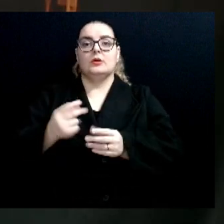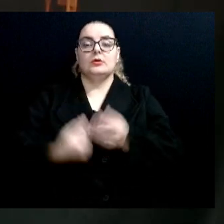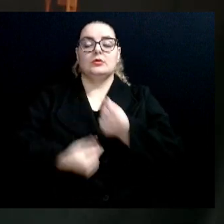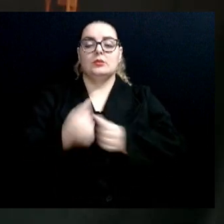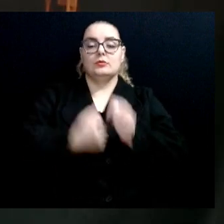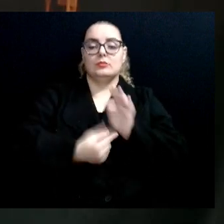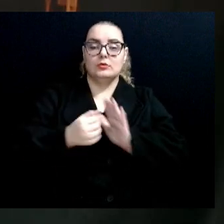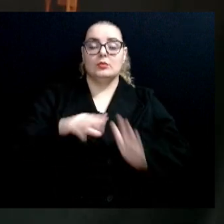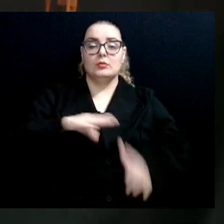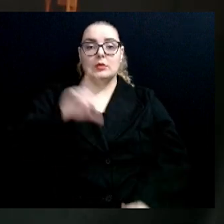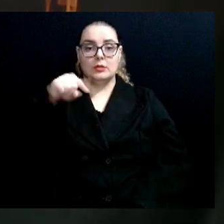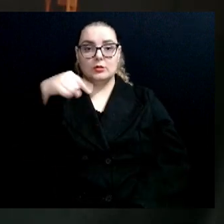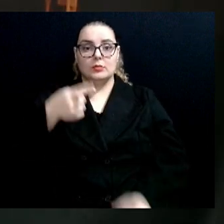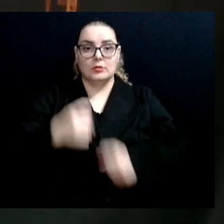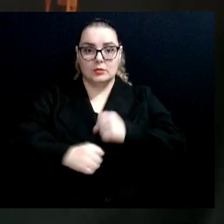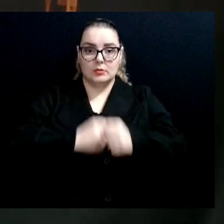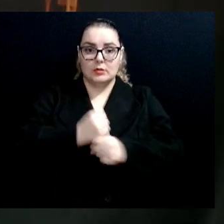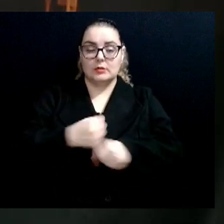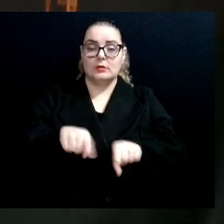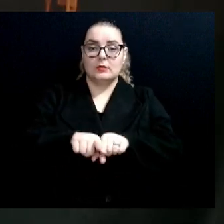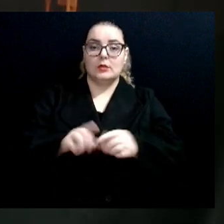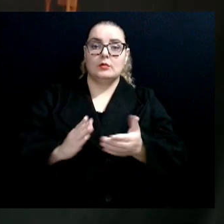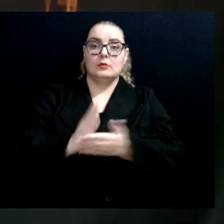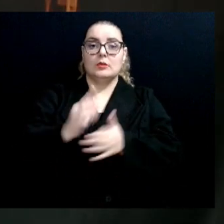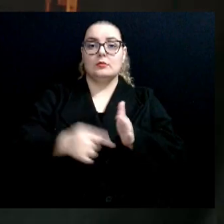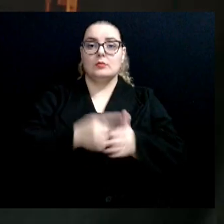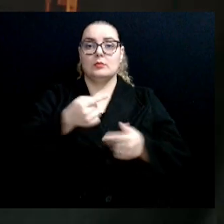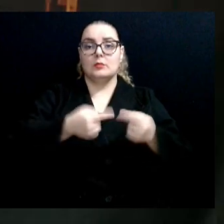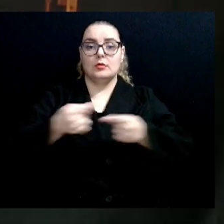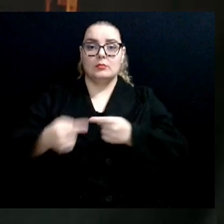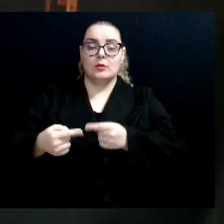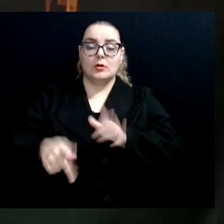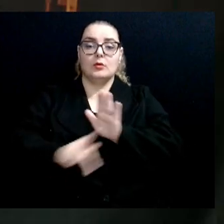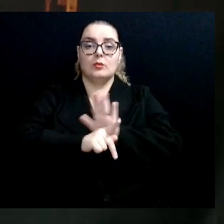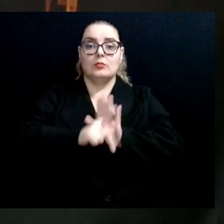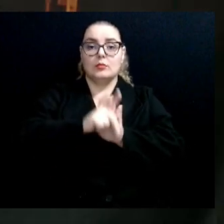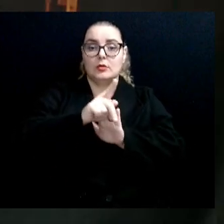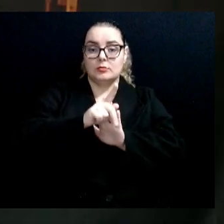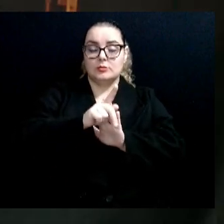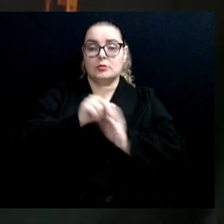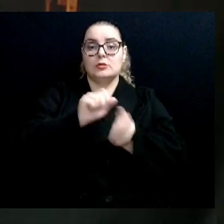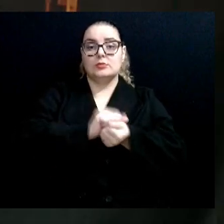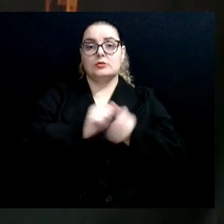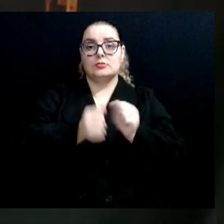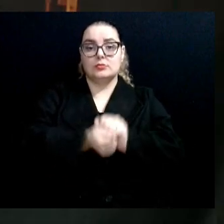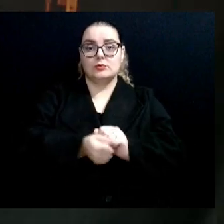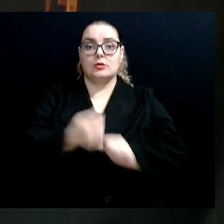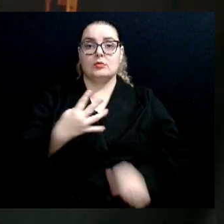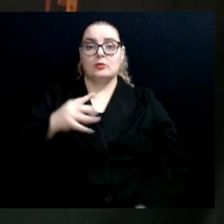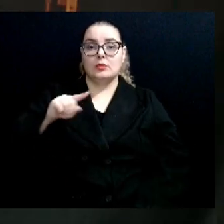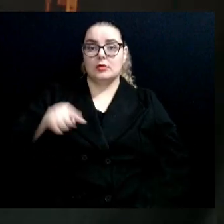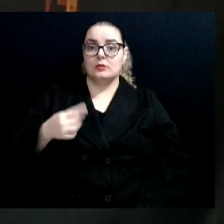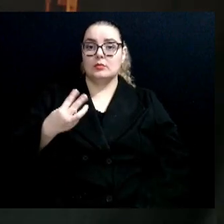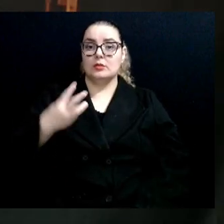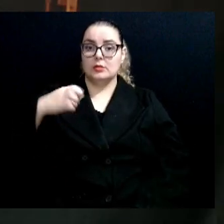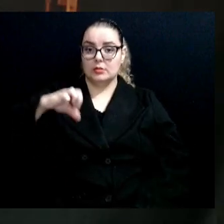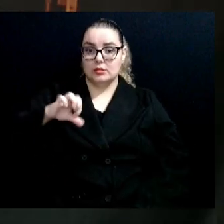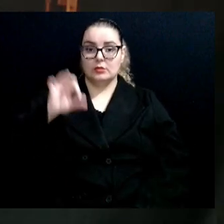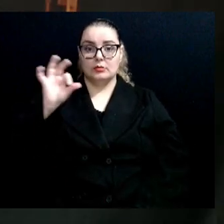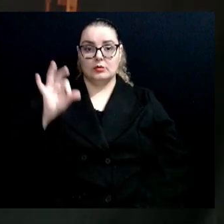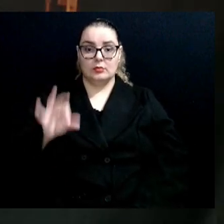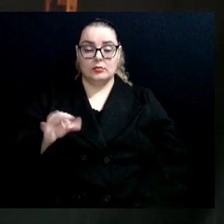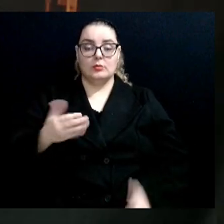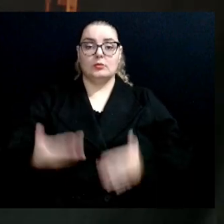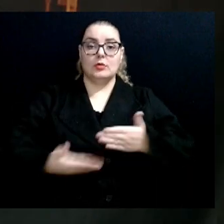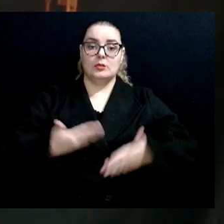ano. Também foi aprovado em primeira discussão o projeto que prevê reajuste de 4,39% para os servidores municipais,